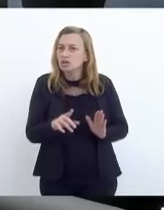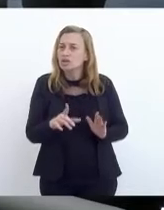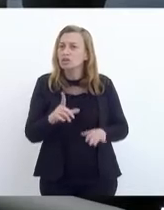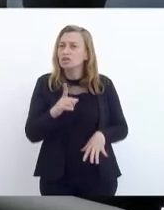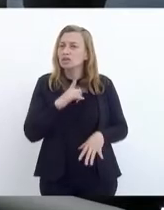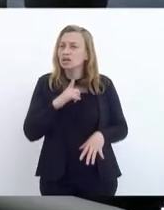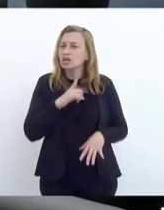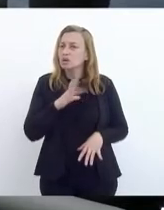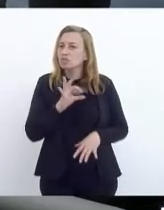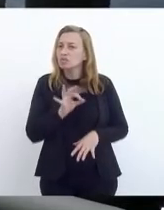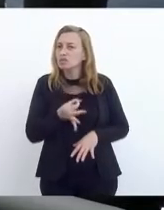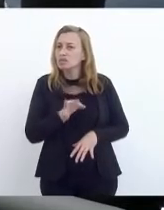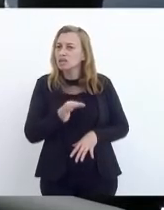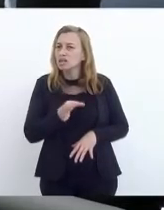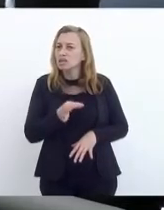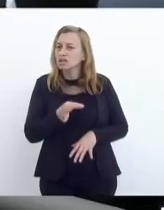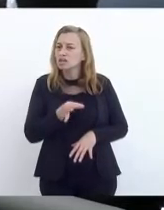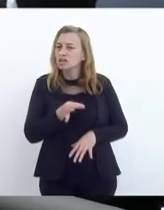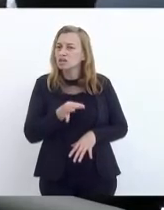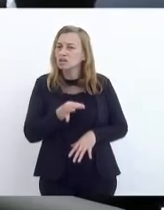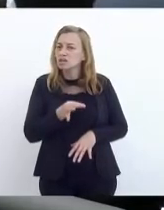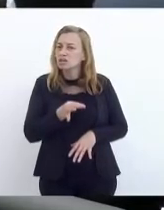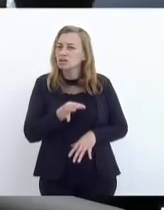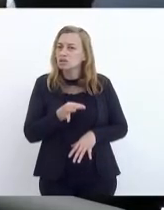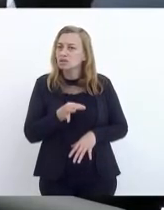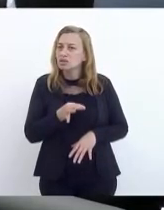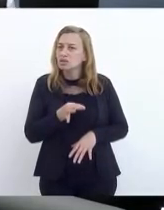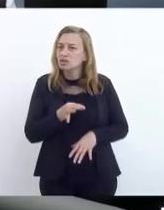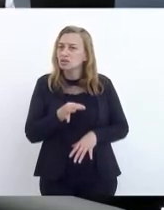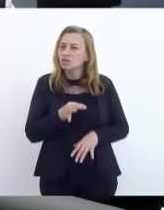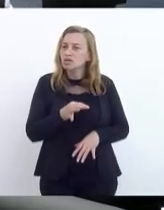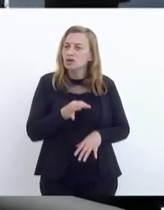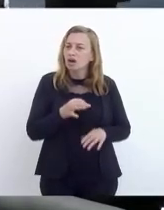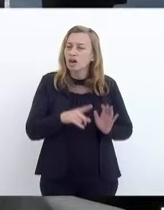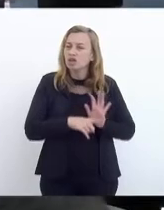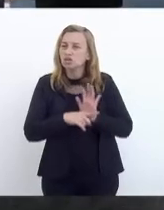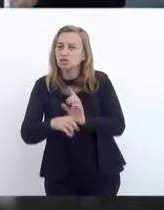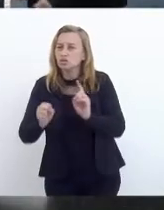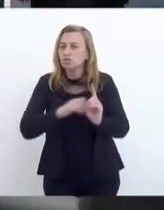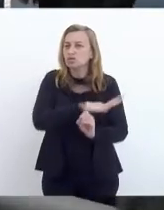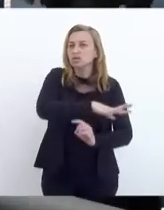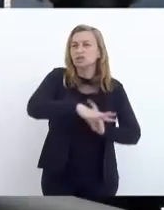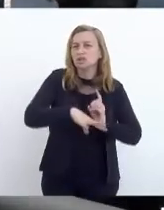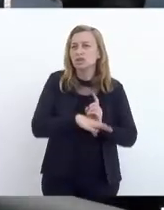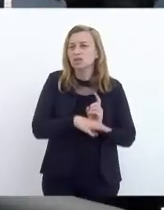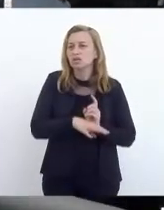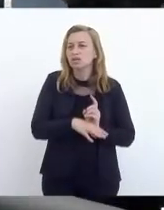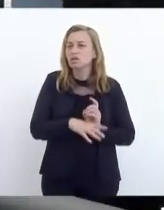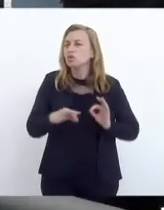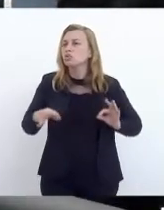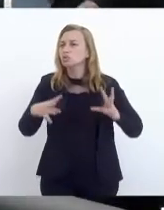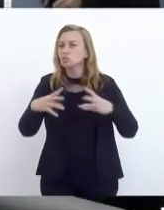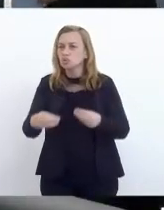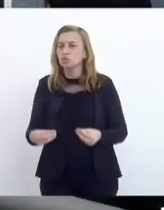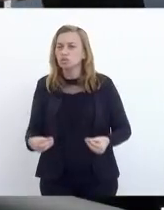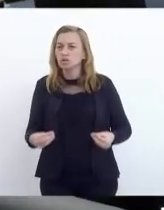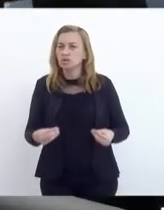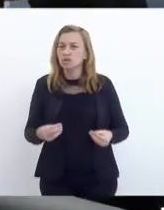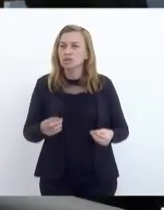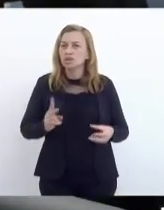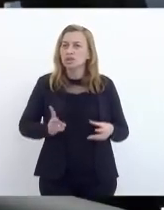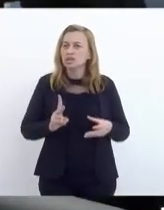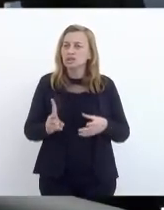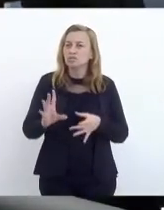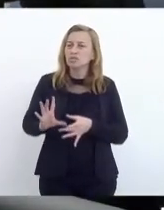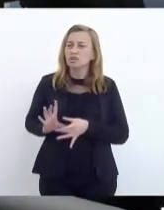cobertura da parte da assistência social, ou seja, tudo isso daí está sendo